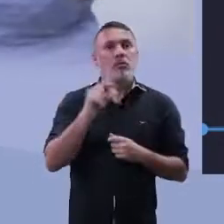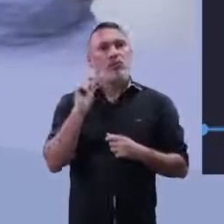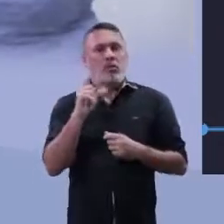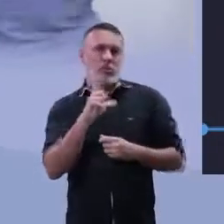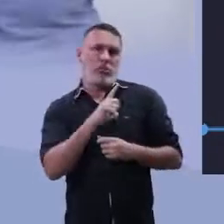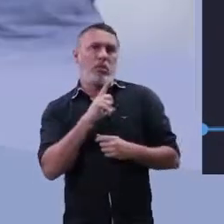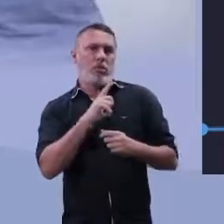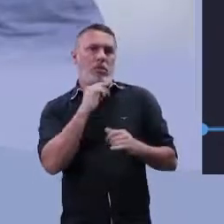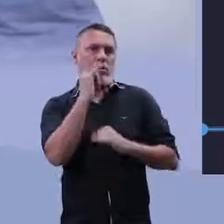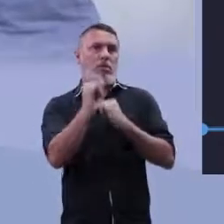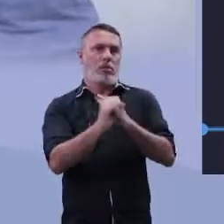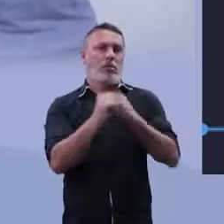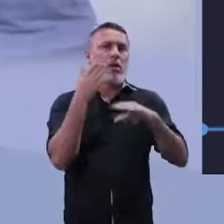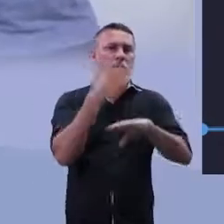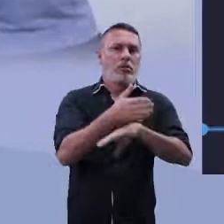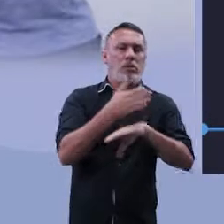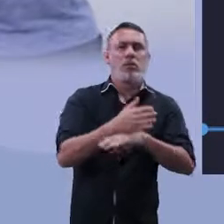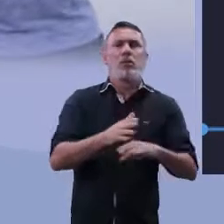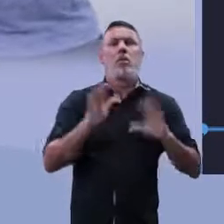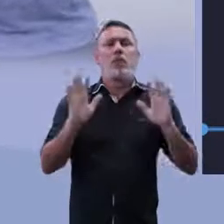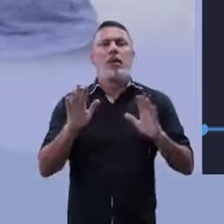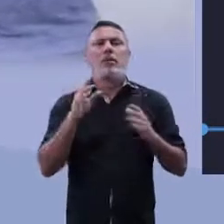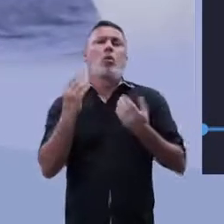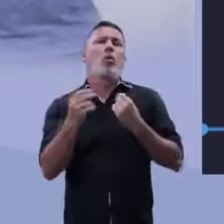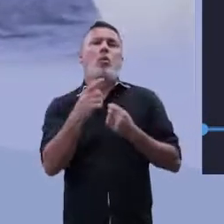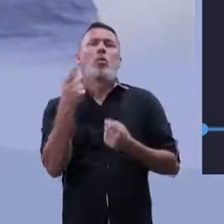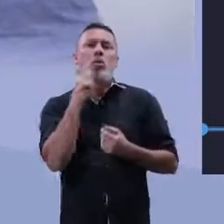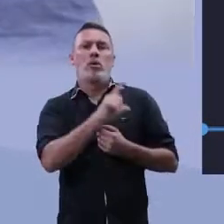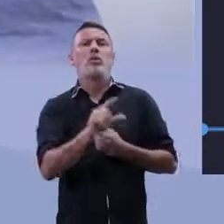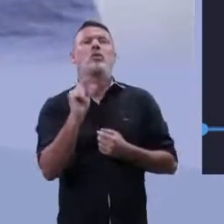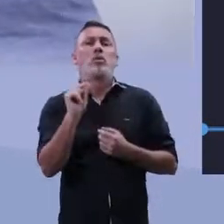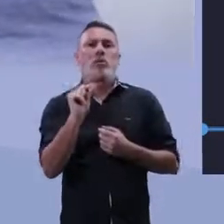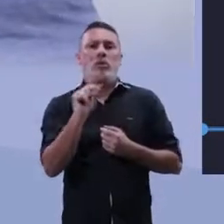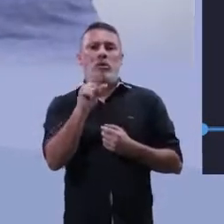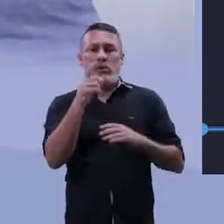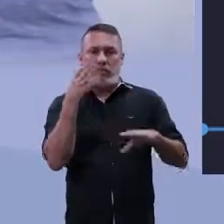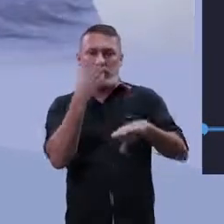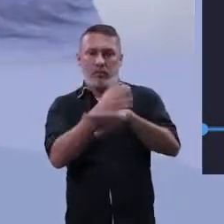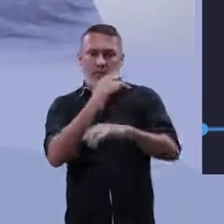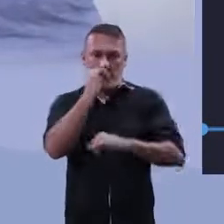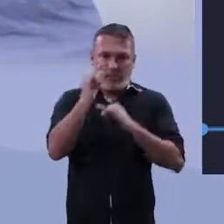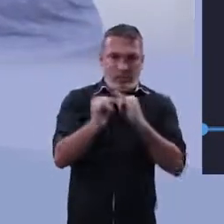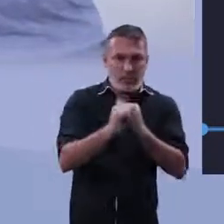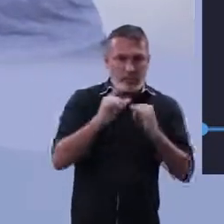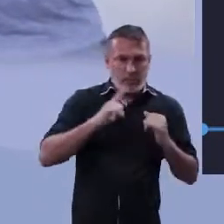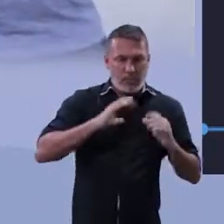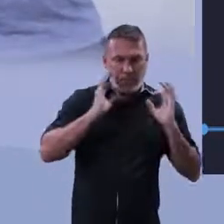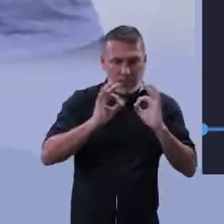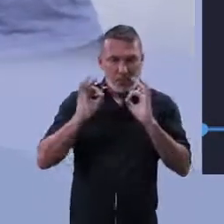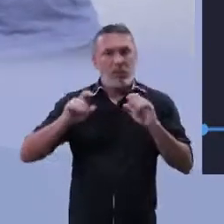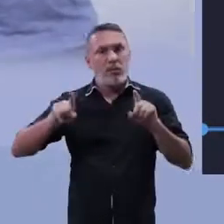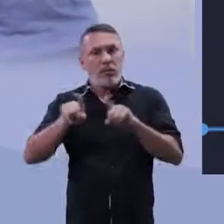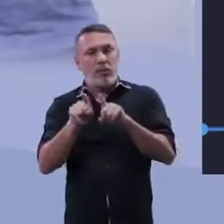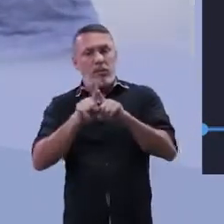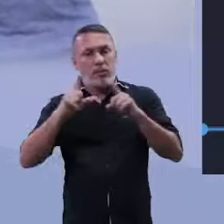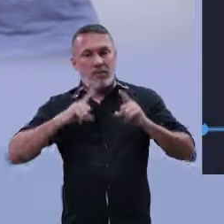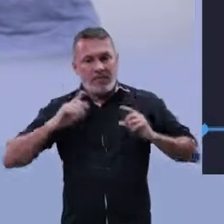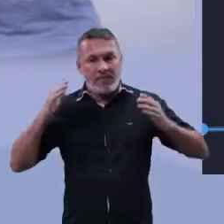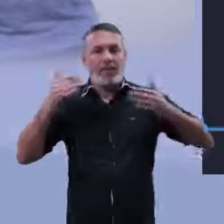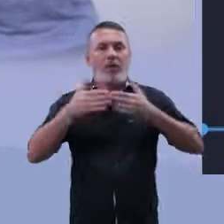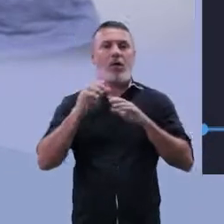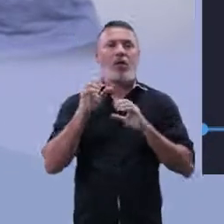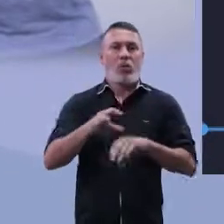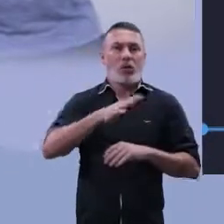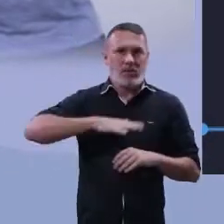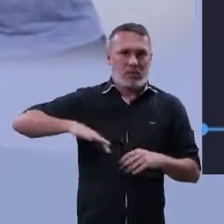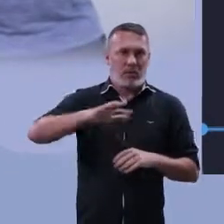ter o acesso à internet. Mas por que você não faz o seguinte? Forneça a internet e, ao mesmo tempo, trabalhe com um aspecto voltado